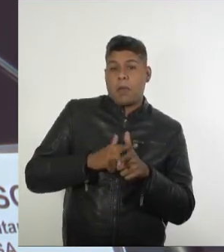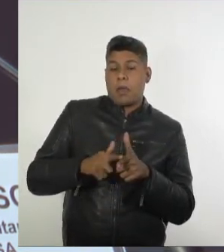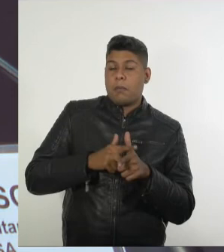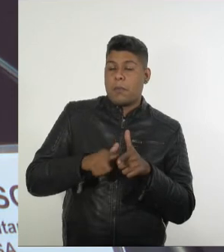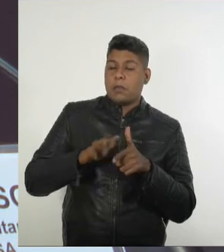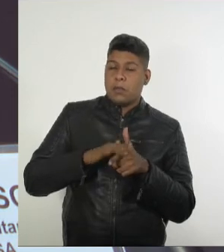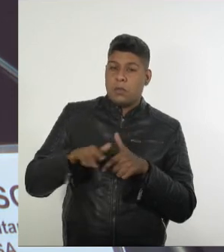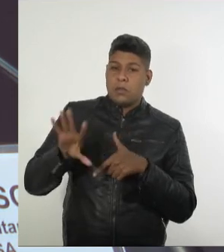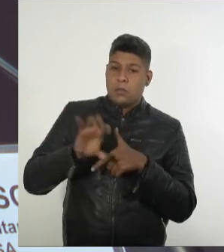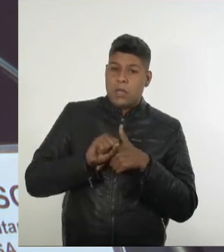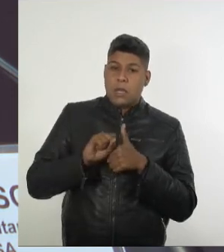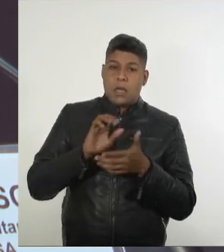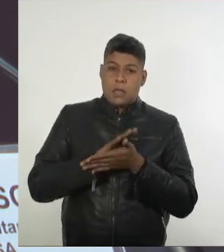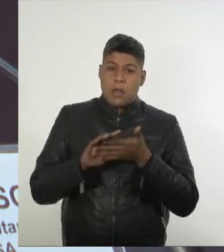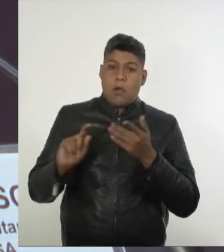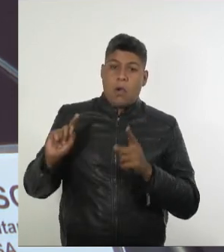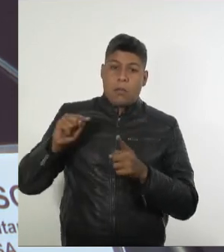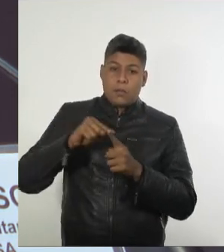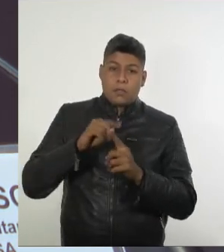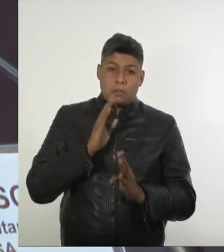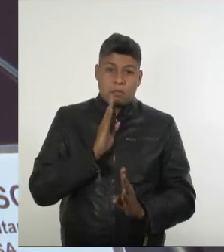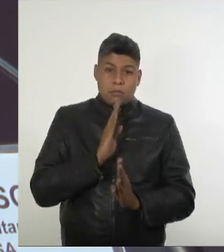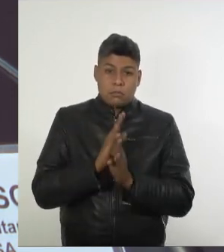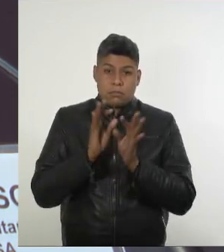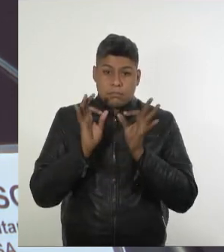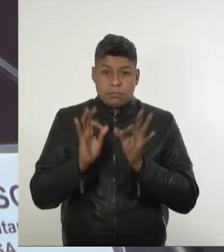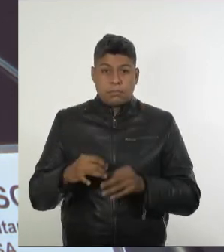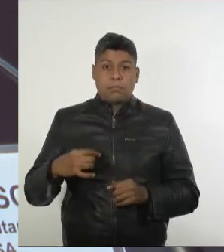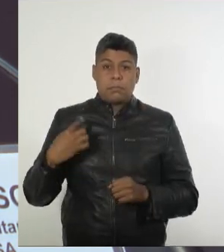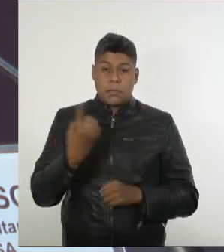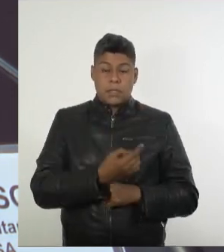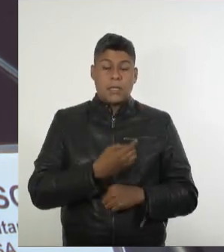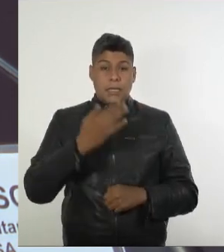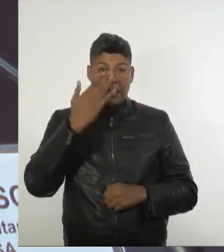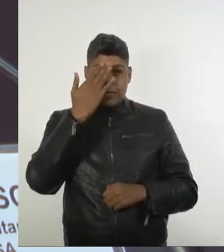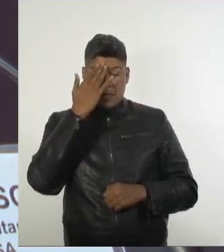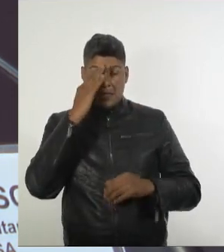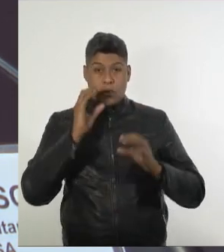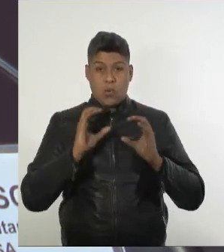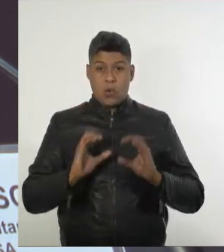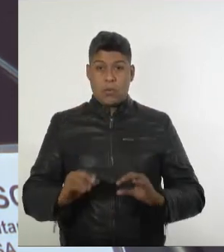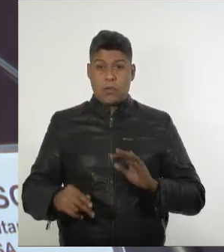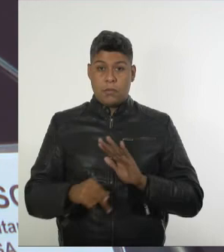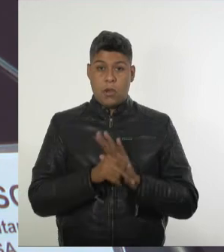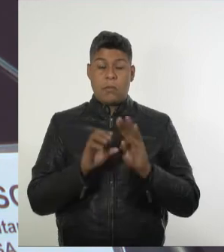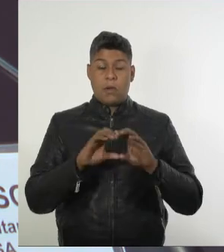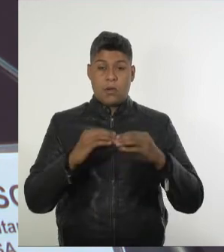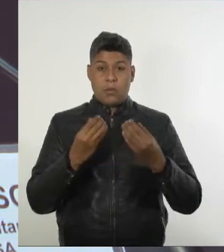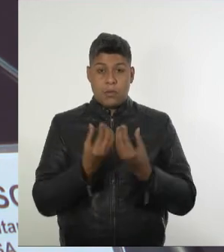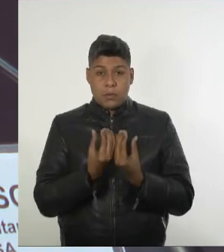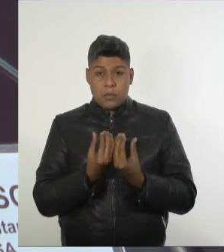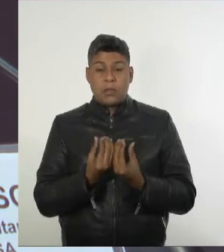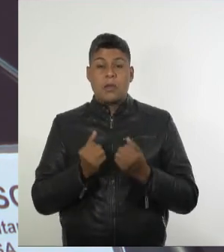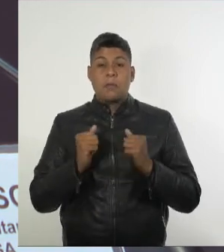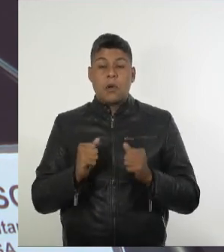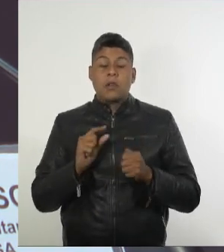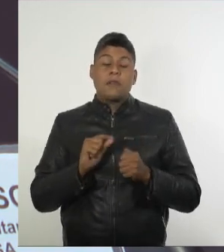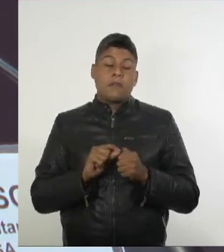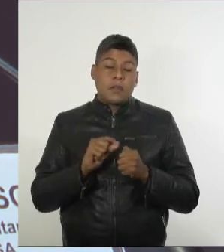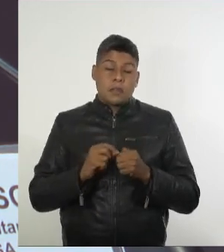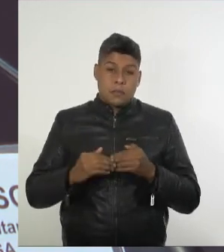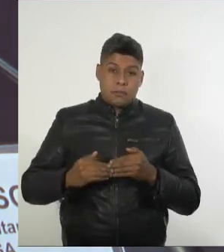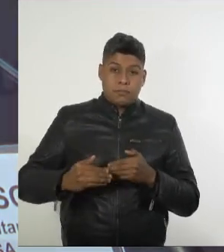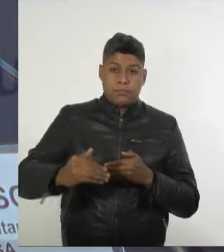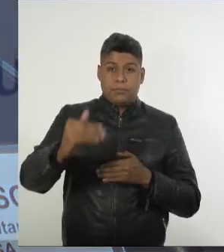comunidade, né? Não tem mais um objetivo de diagnóstico específico, mas sim para a gente entender o comportamento disso na nossa comunidade e que ações que a gente pode fazer a partir